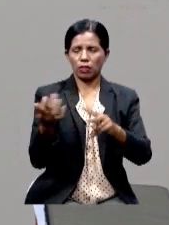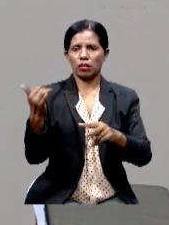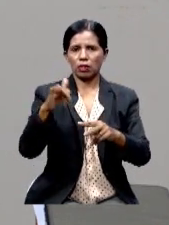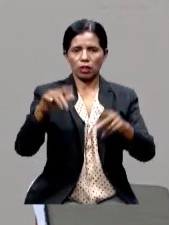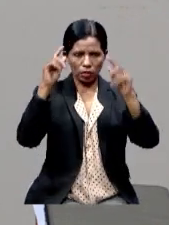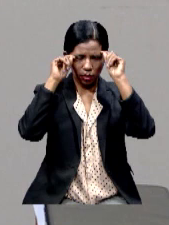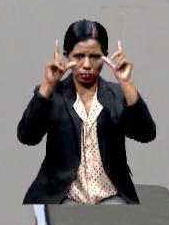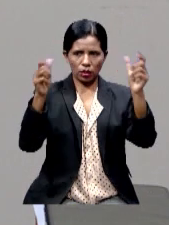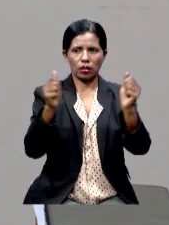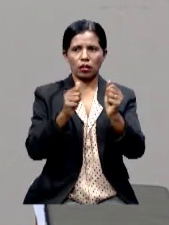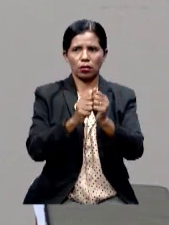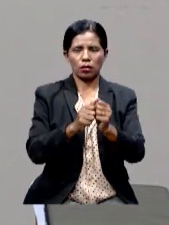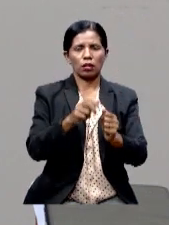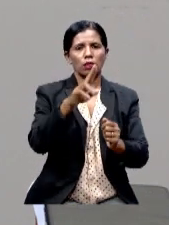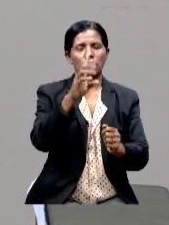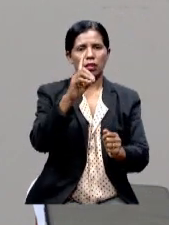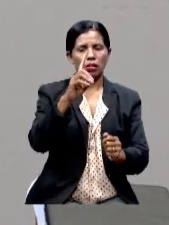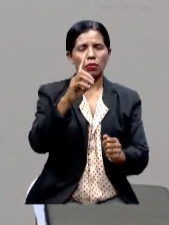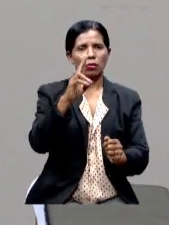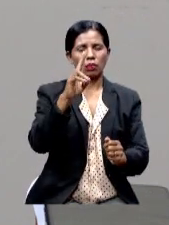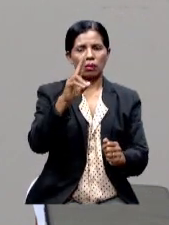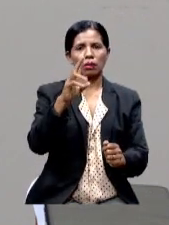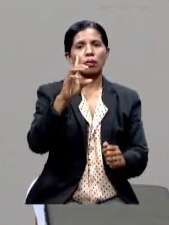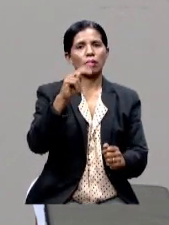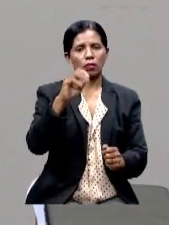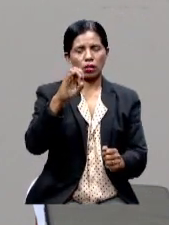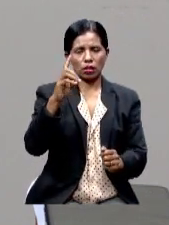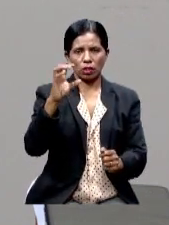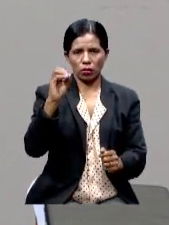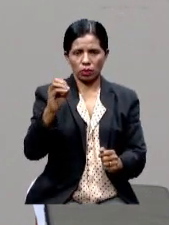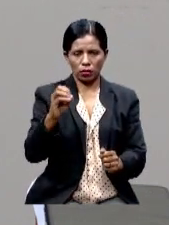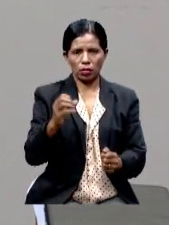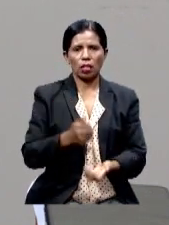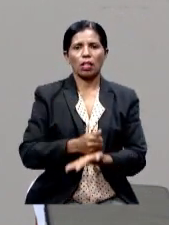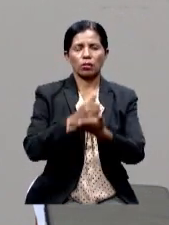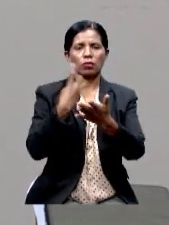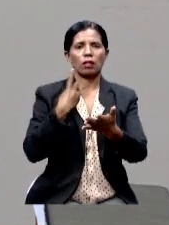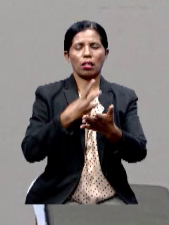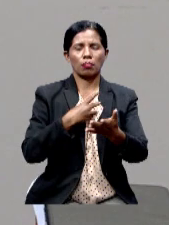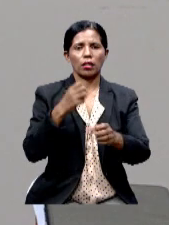Timor Leste ho unido ami haguona unido apoio ami para tu kria